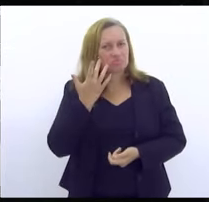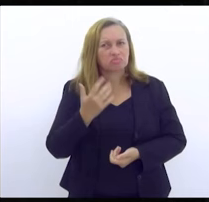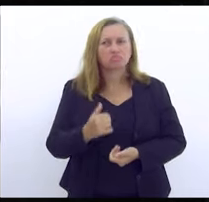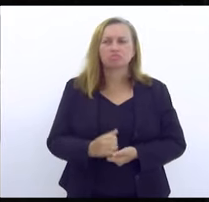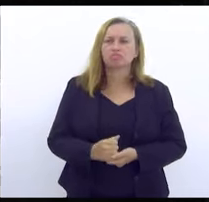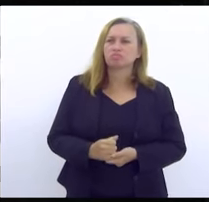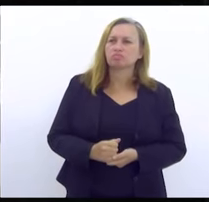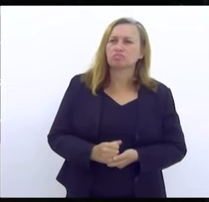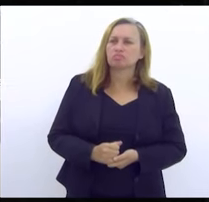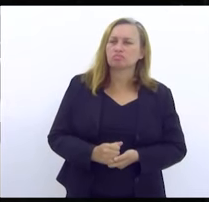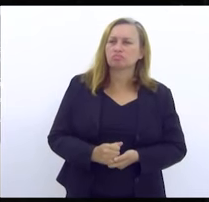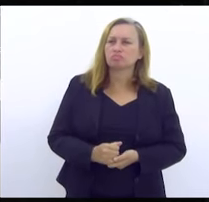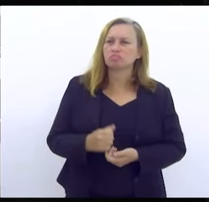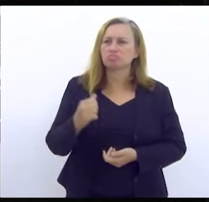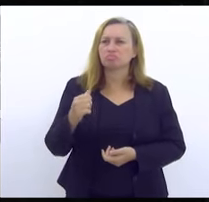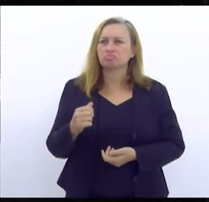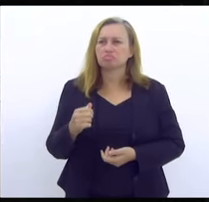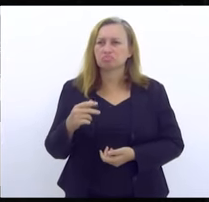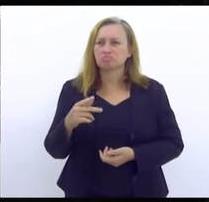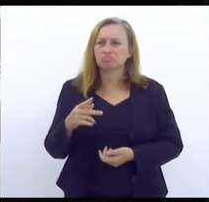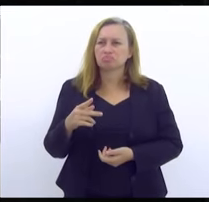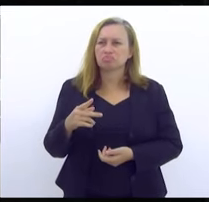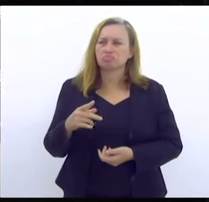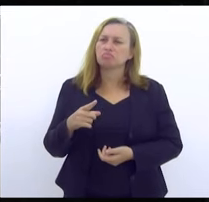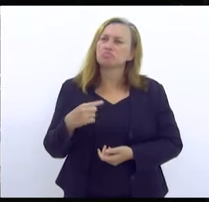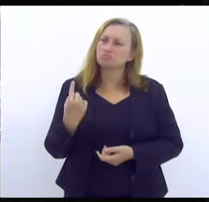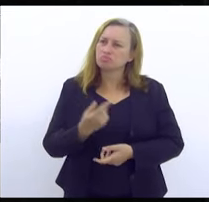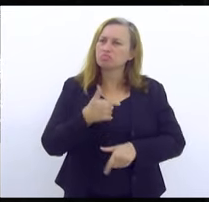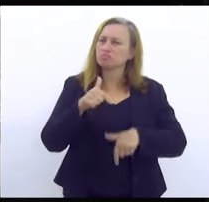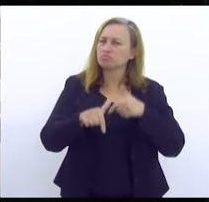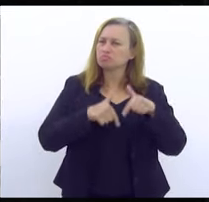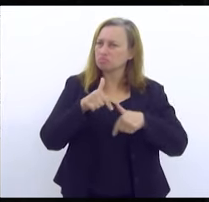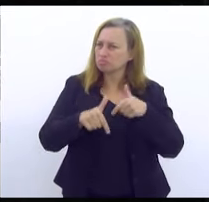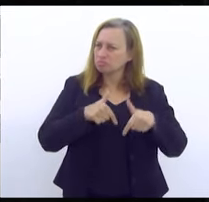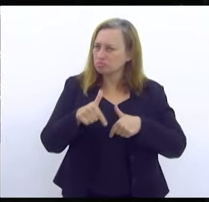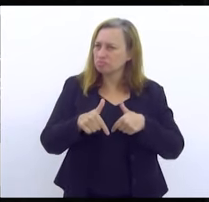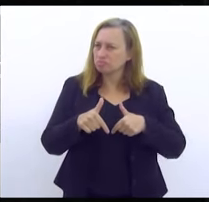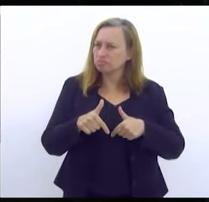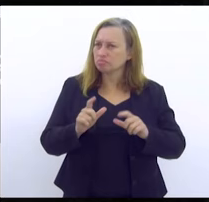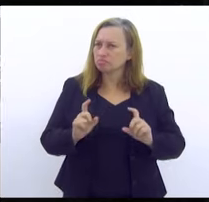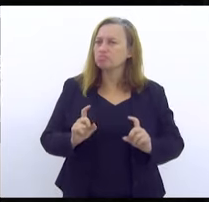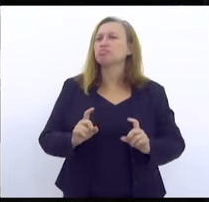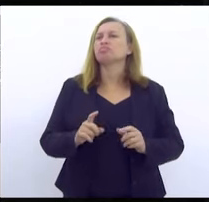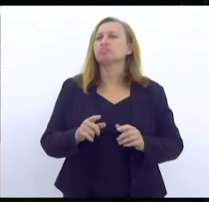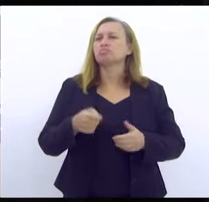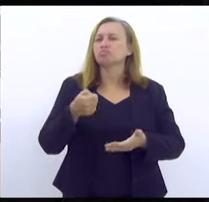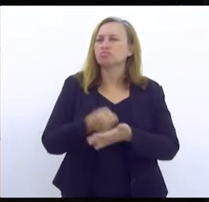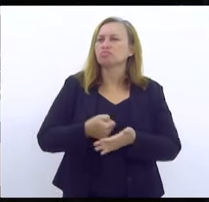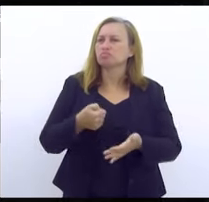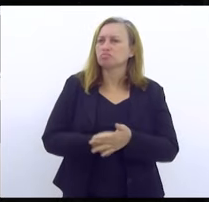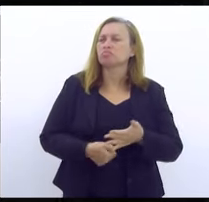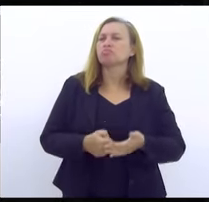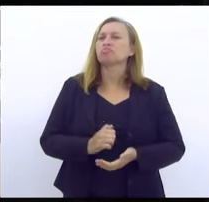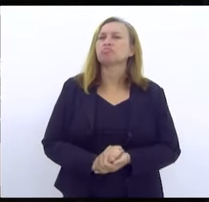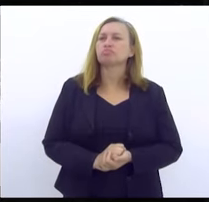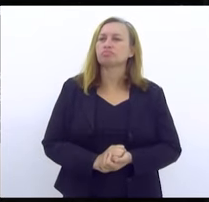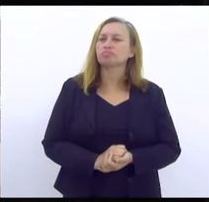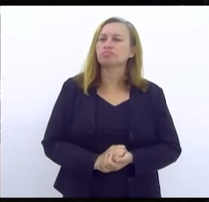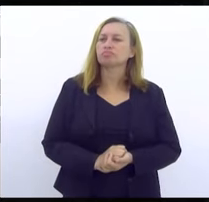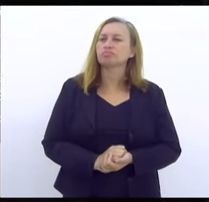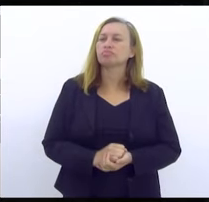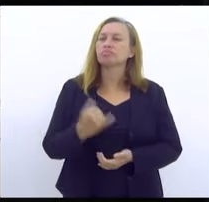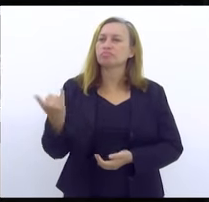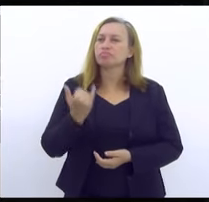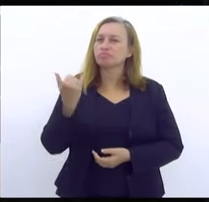o parlamento de lá e a nossa função também como parlamentar, nós estaremos cobrando, estaremos atuando, é importante que